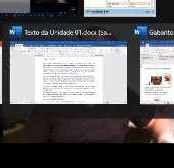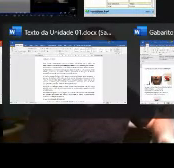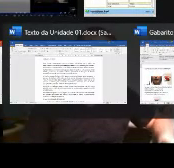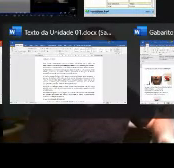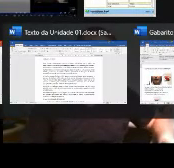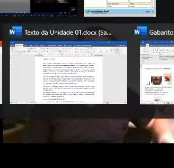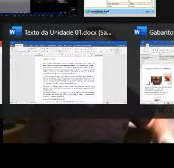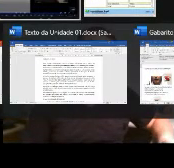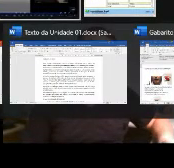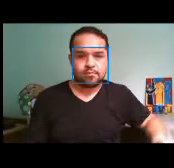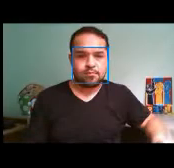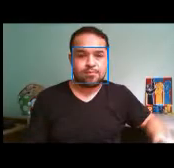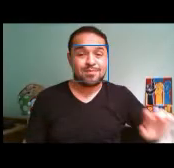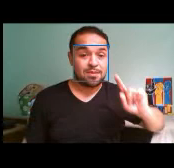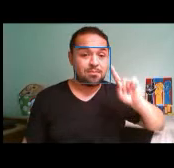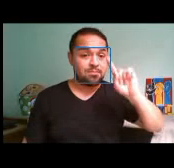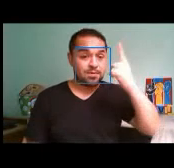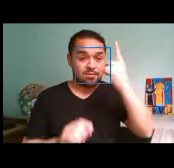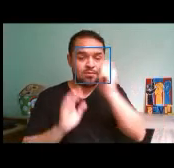aqui.